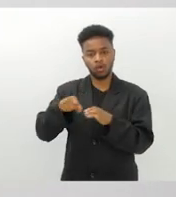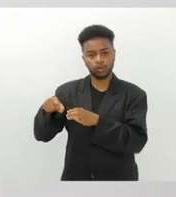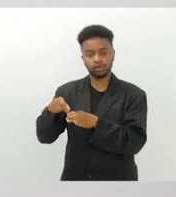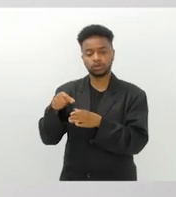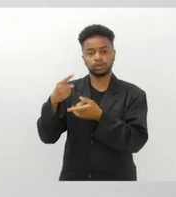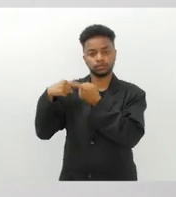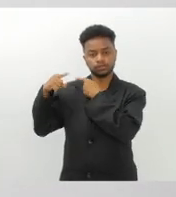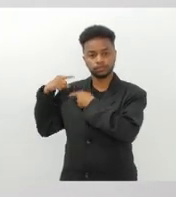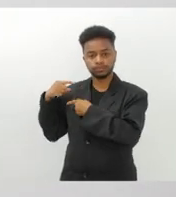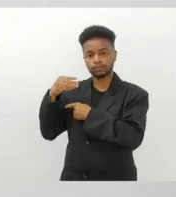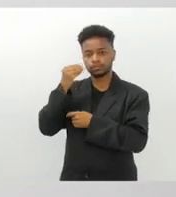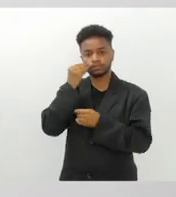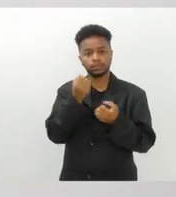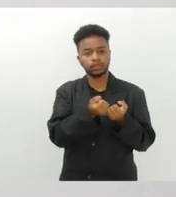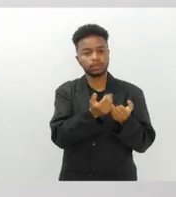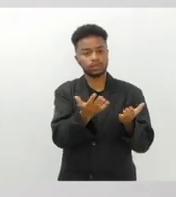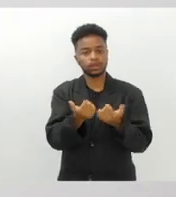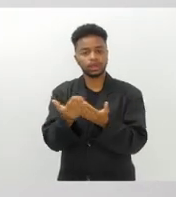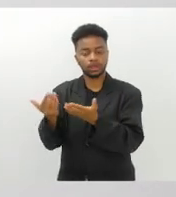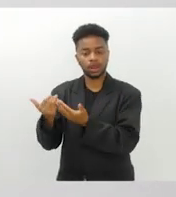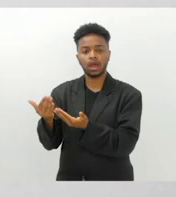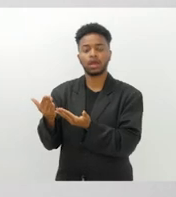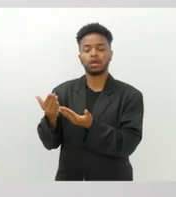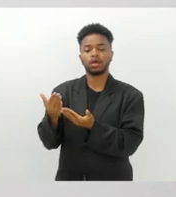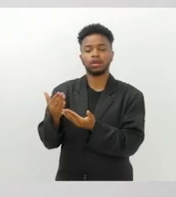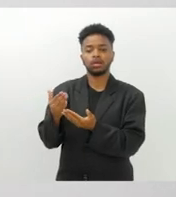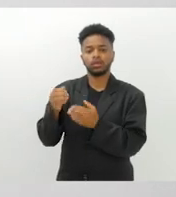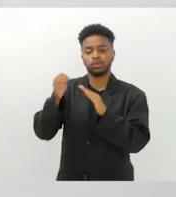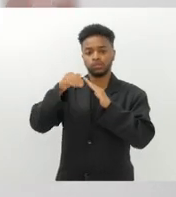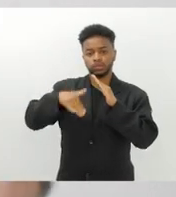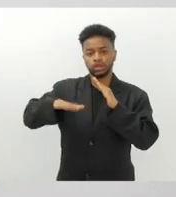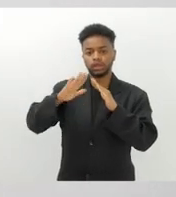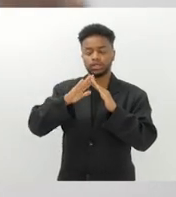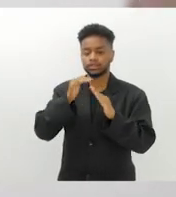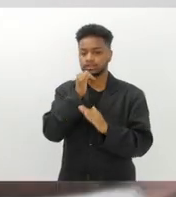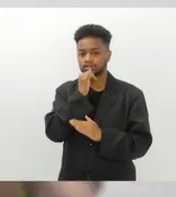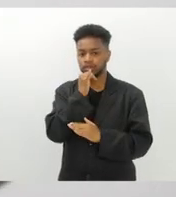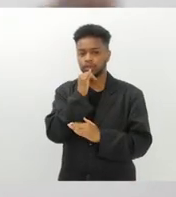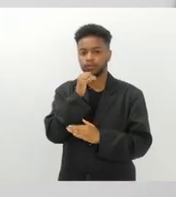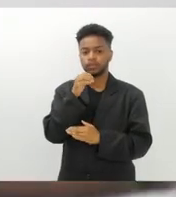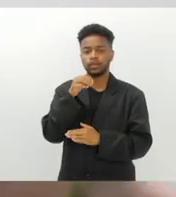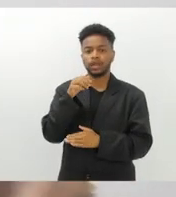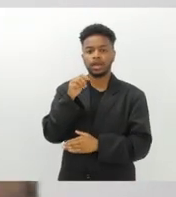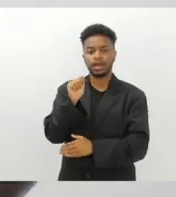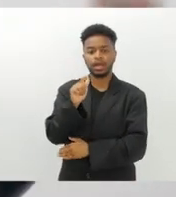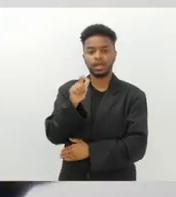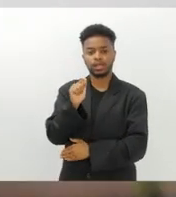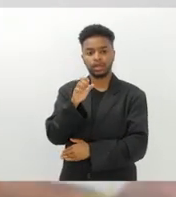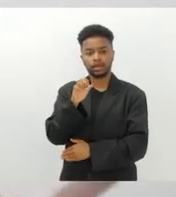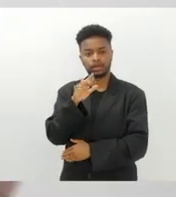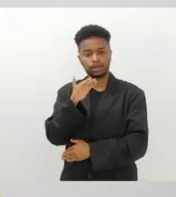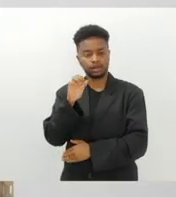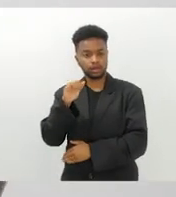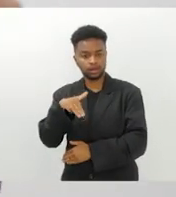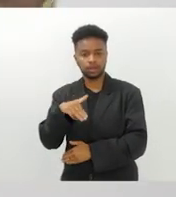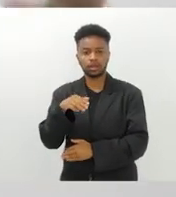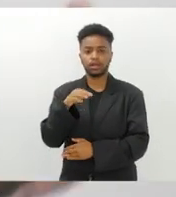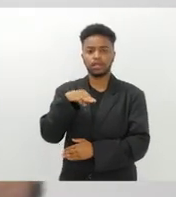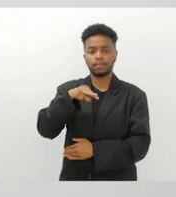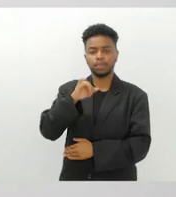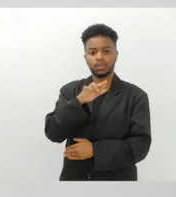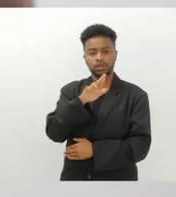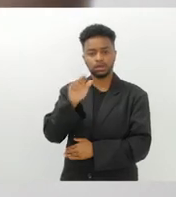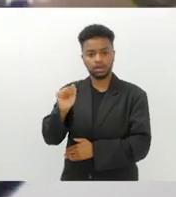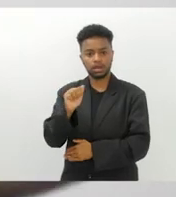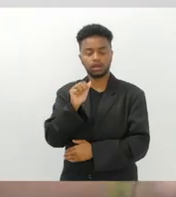pelos terreiros mudas ancestrais, como de alecrim, mirra, ruda, guiné. A gente distribuiu